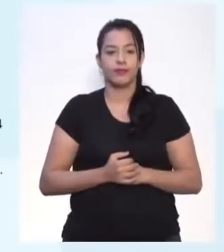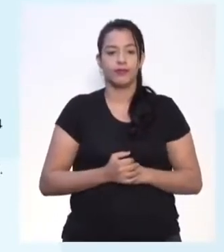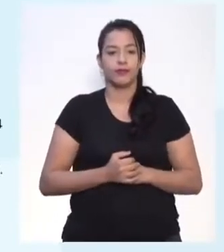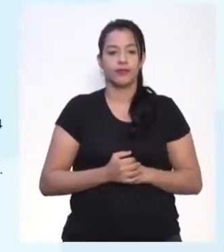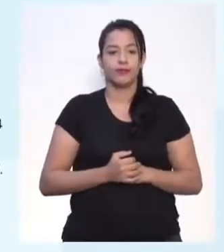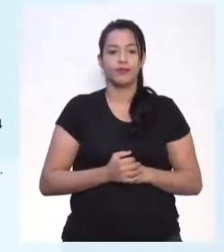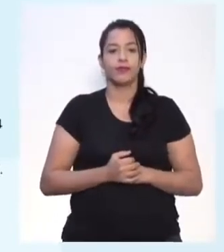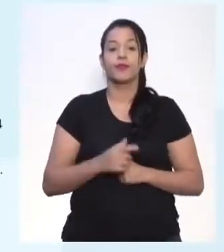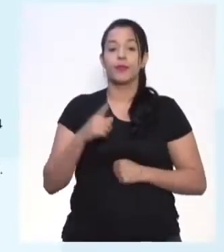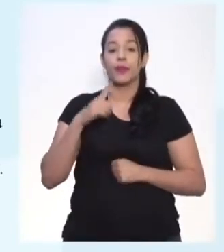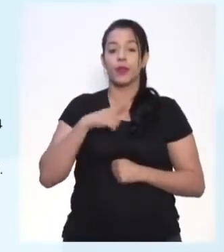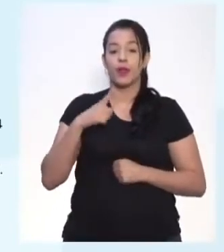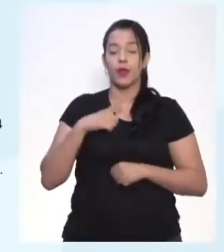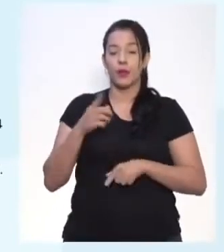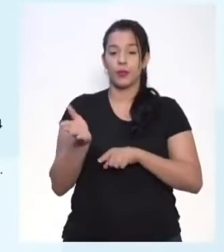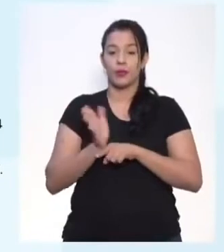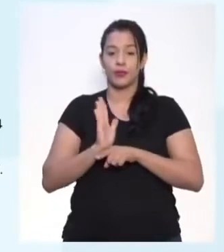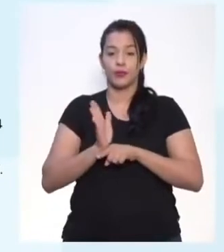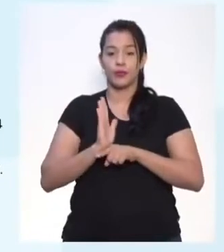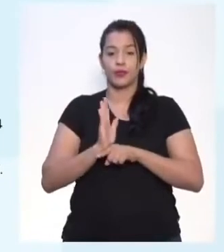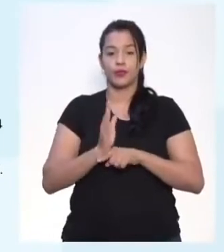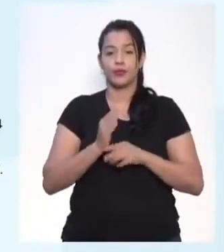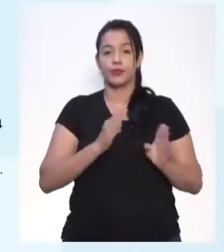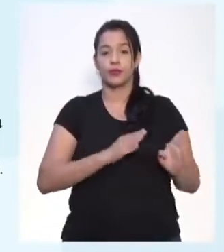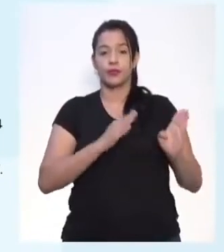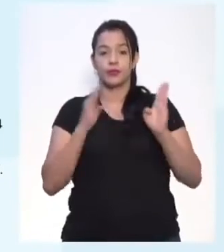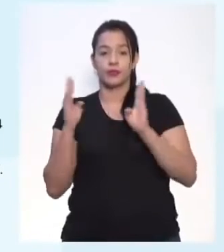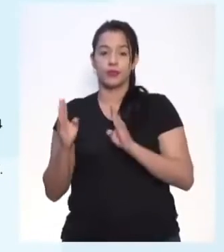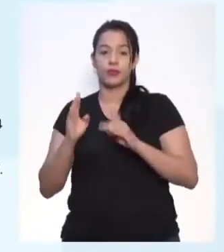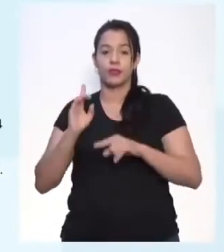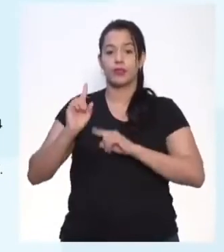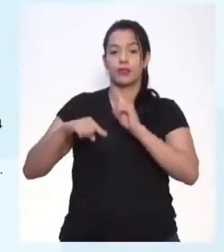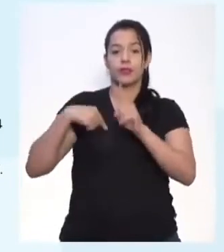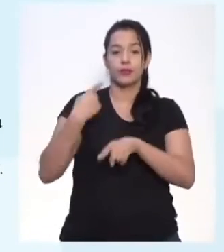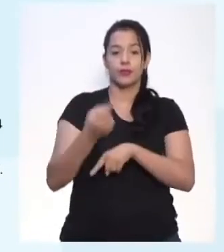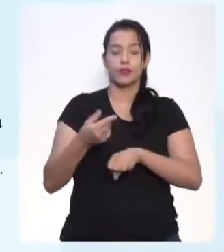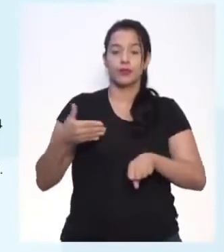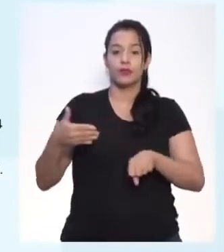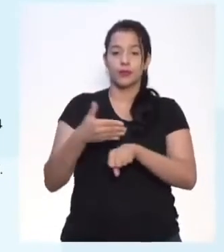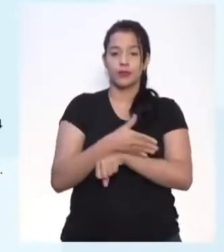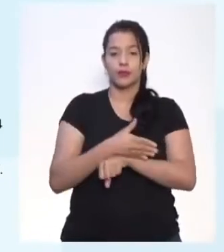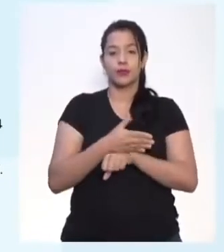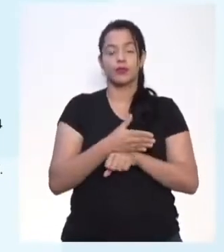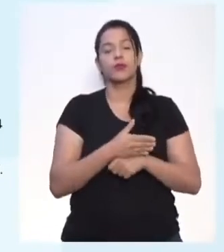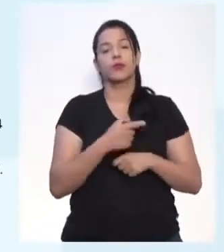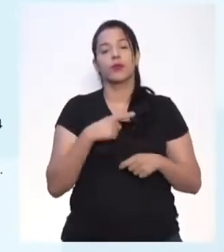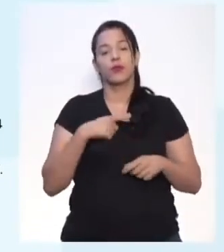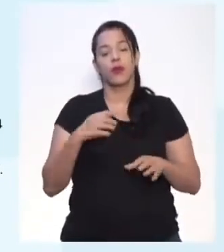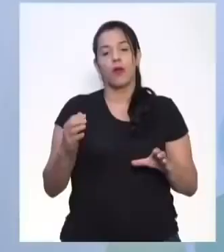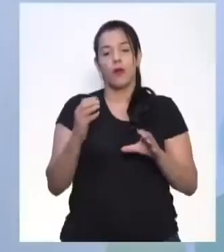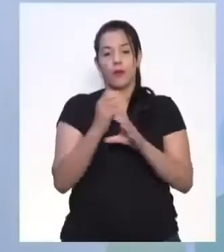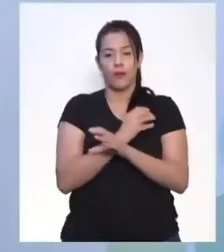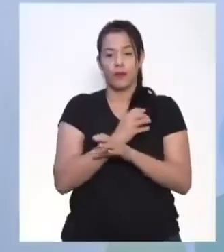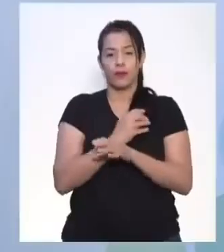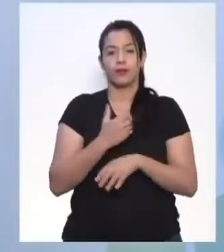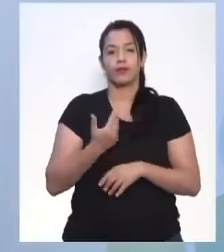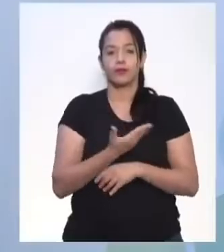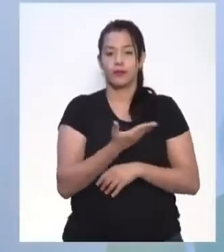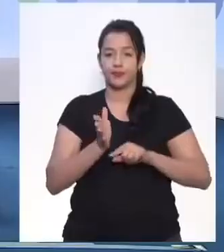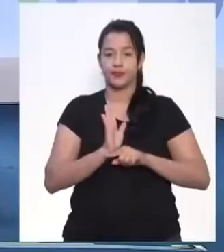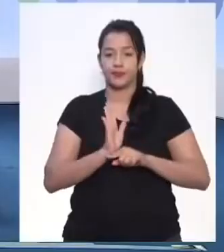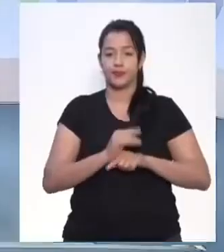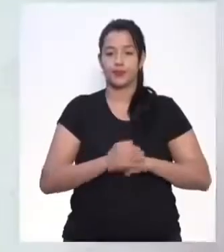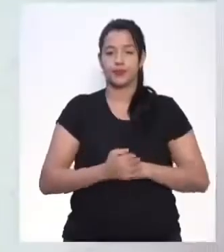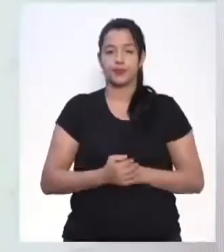Nós temos esse videozinho aqui, que vamos ver. Depois vocês podem acessá-lo aí completo, tá? Como, de novo,